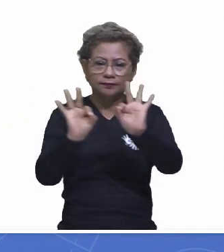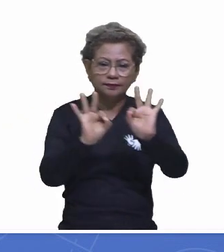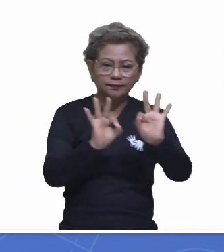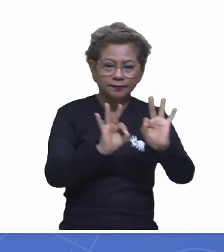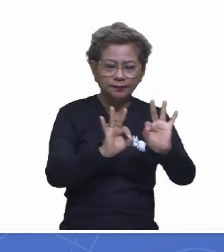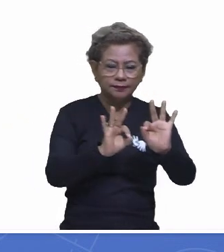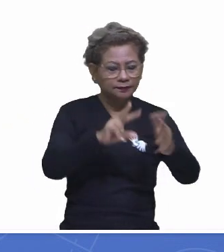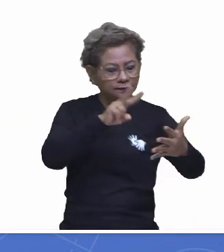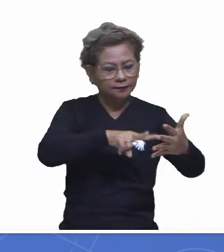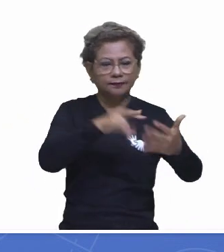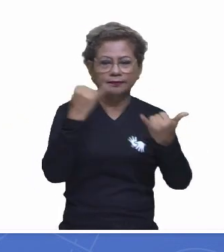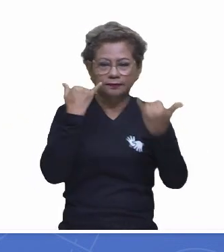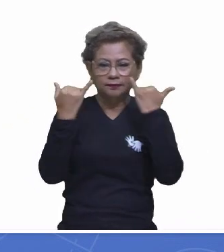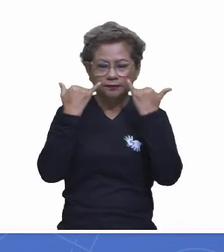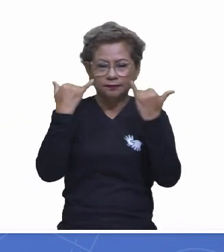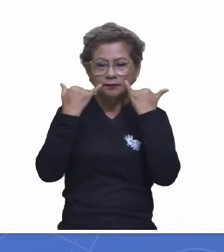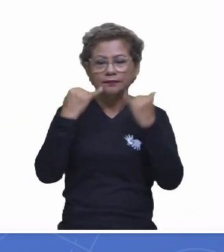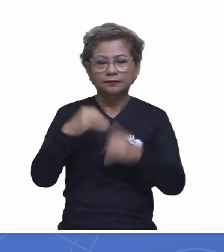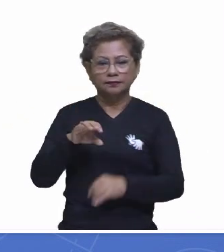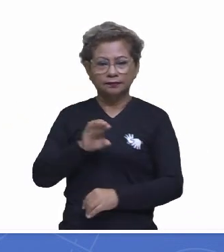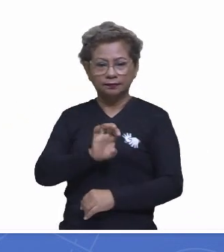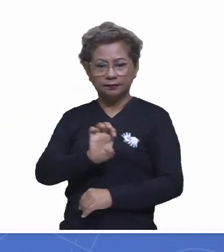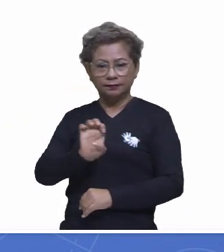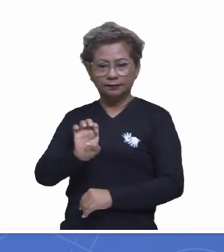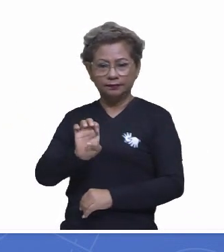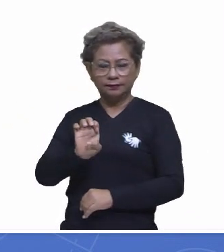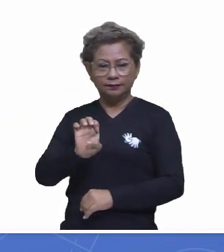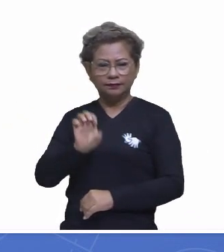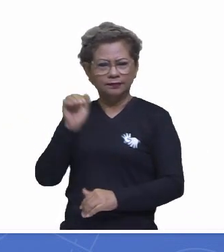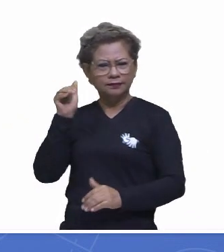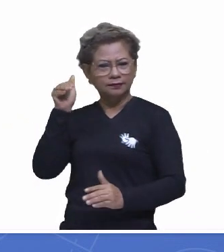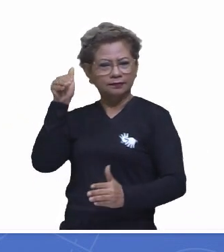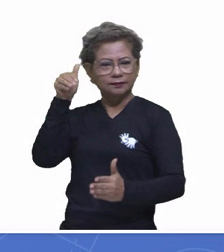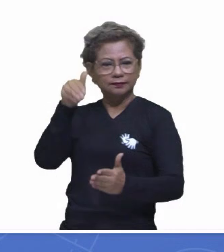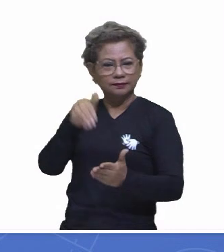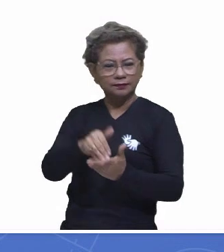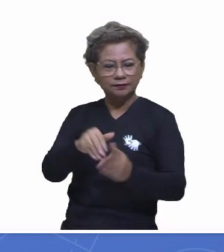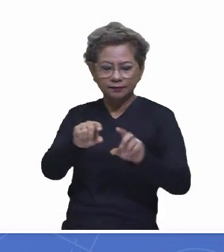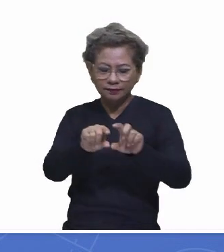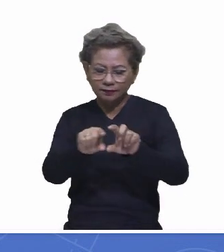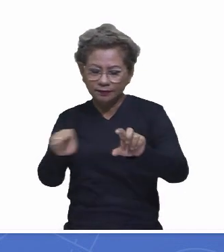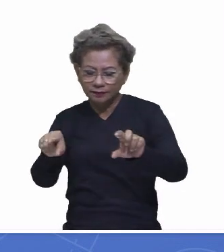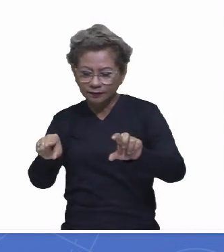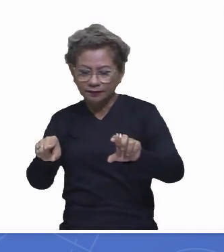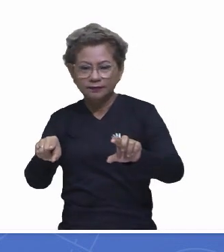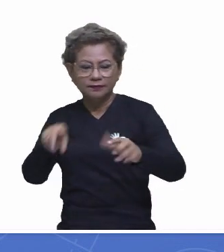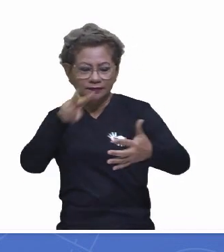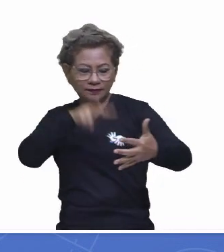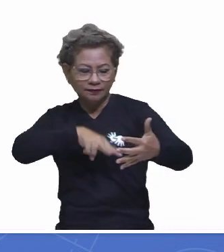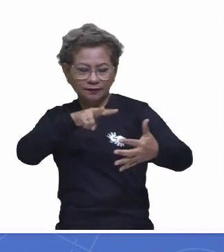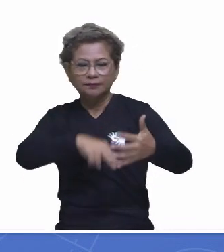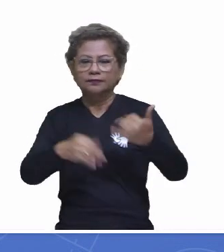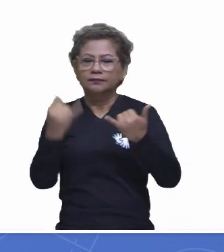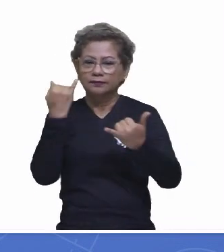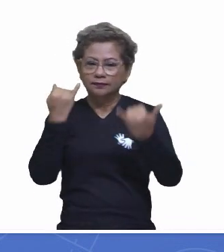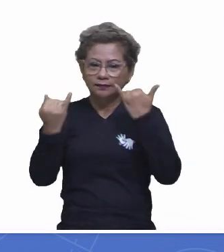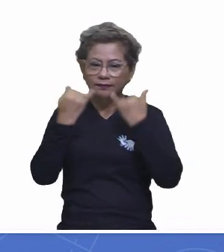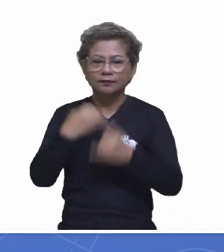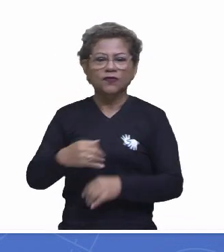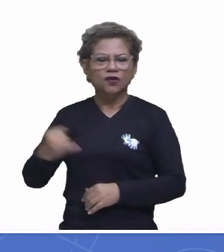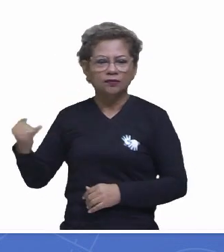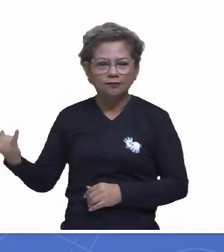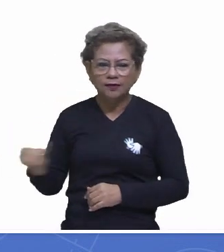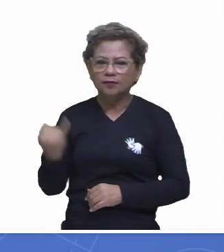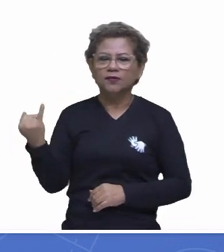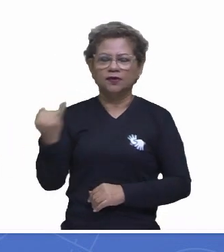a letra E. E observe que ela aparece nas últimas linhas do nosso texto. O importante é a pessoa tomar posse